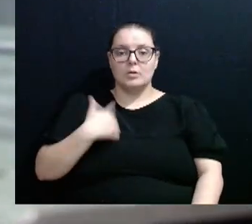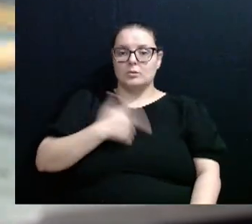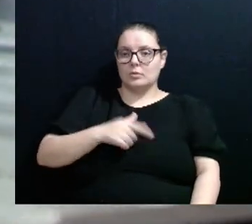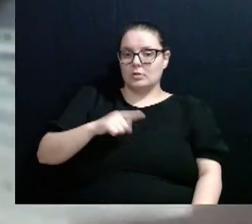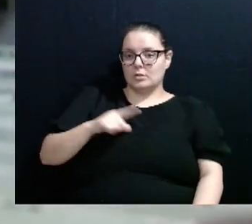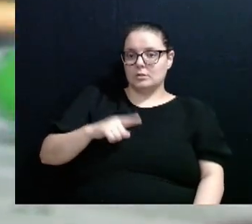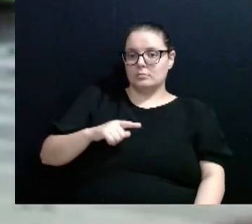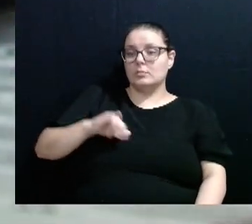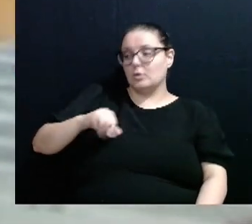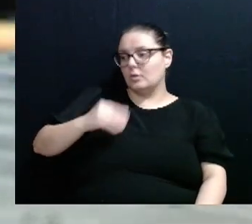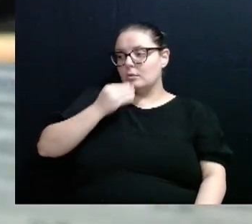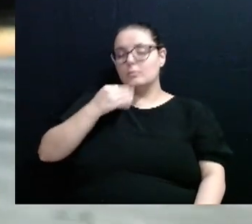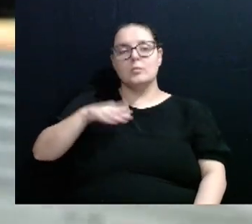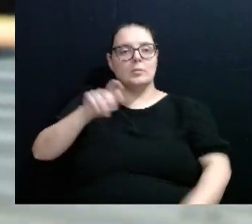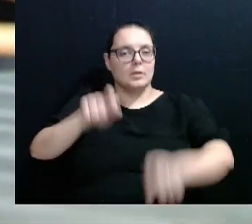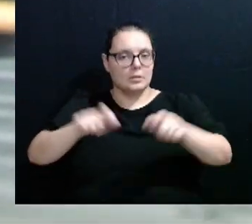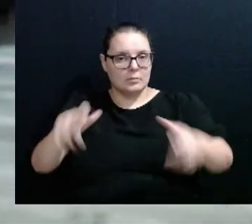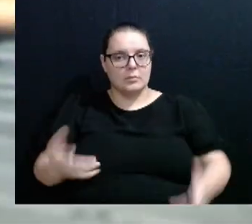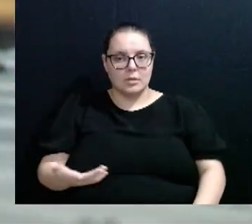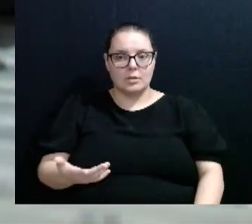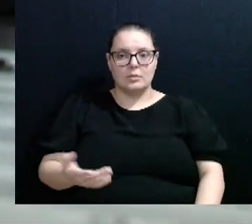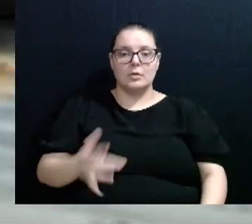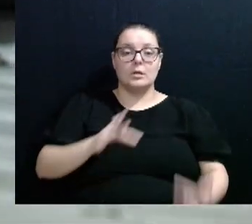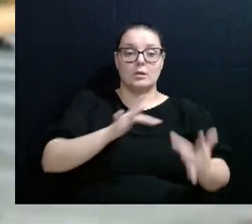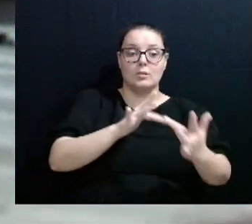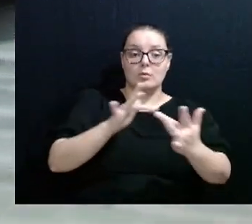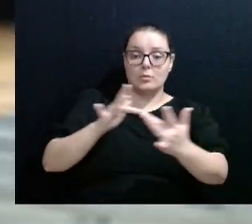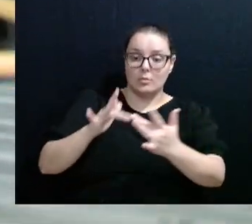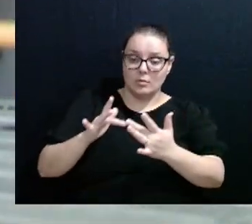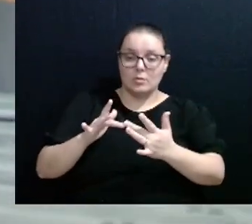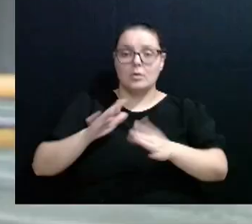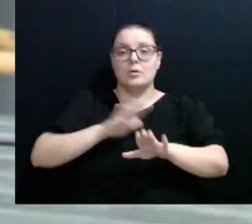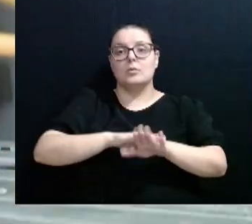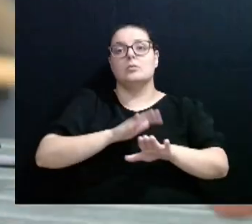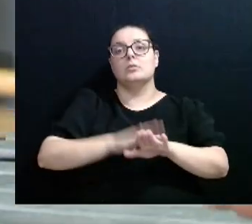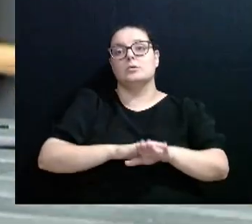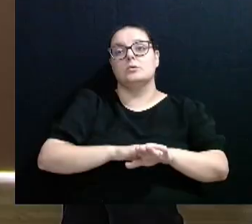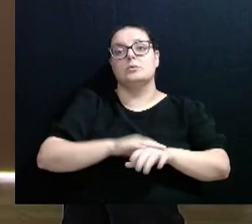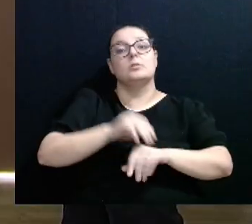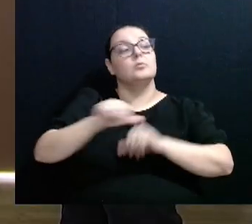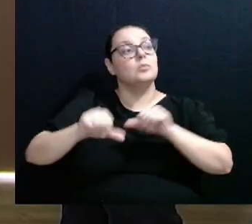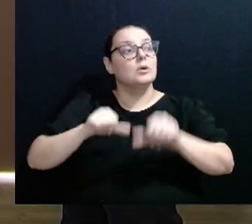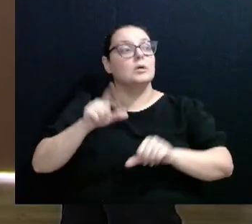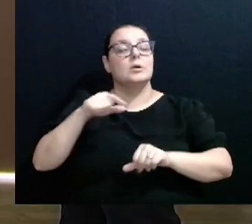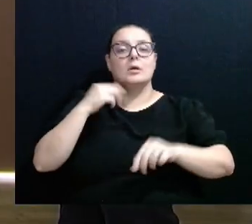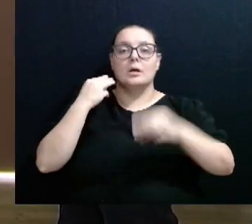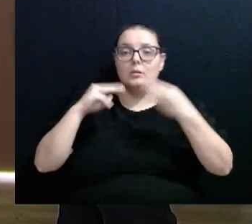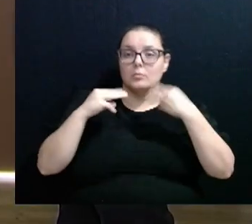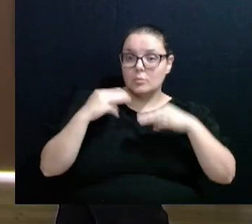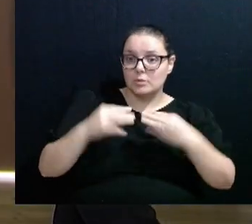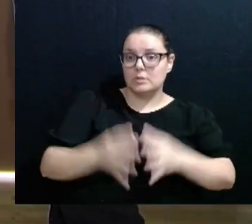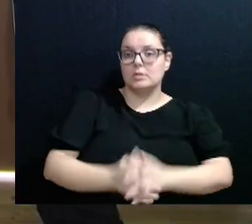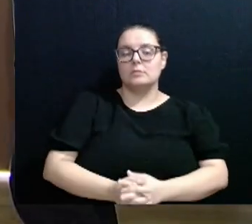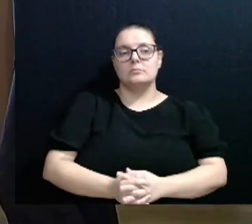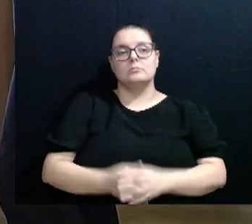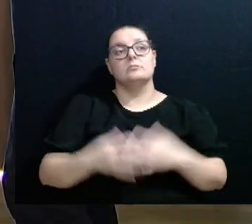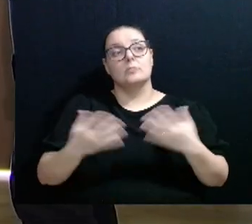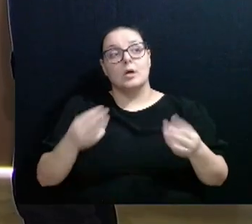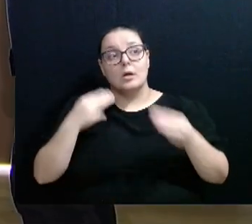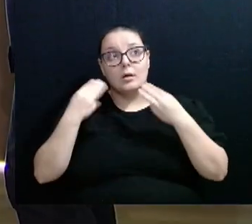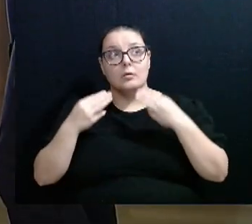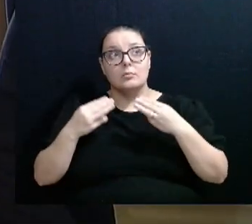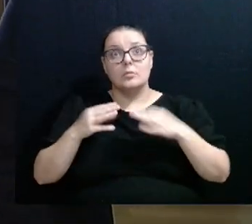mais pessoas esse contato com uma atividade tão transformadora que é a música. A música atua em